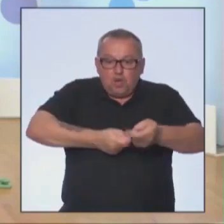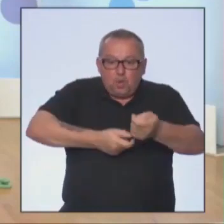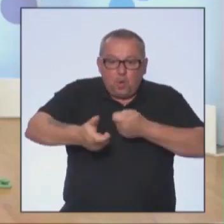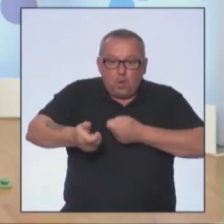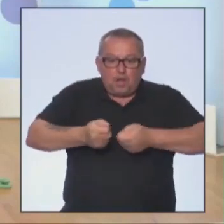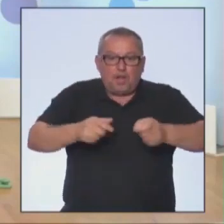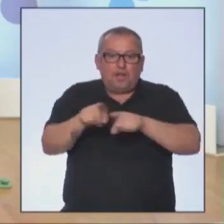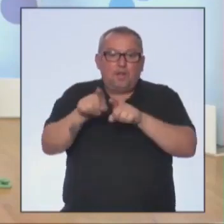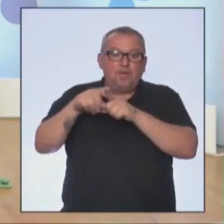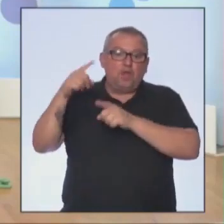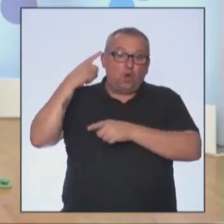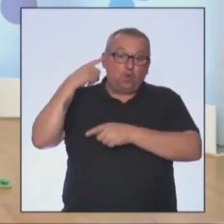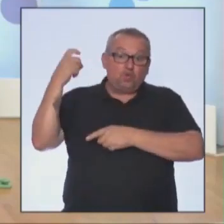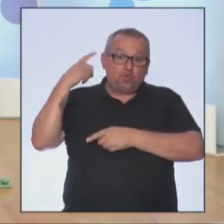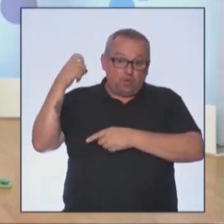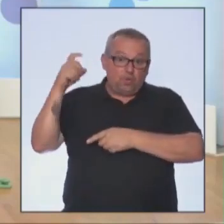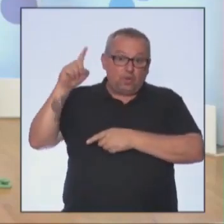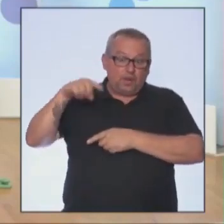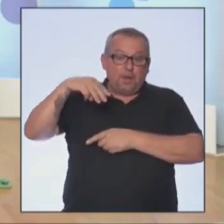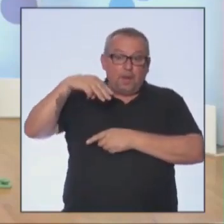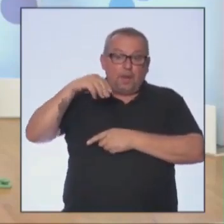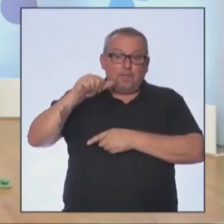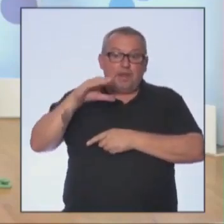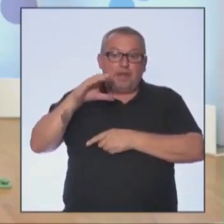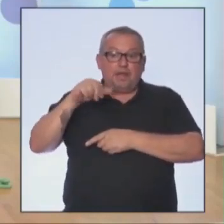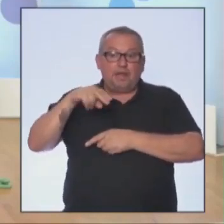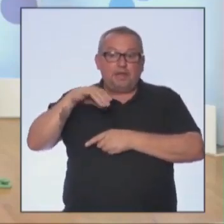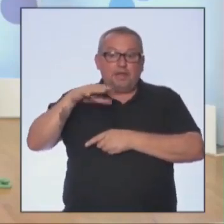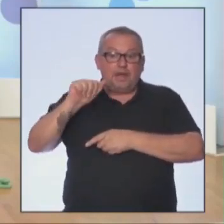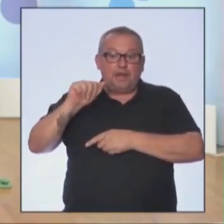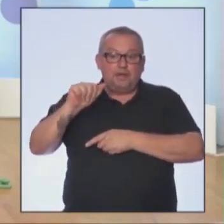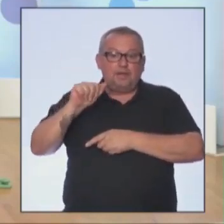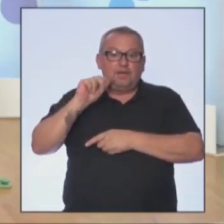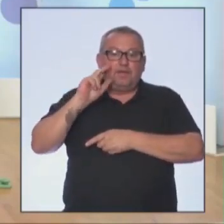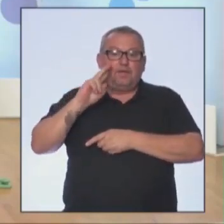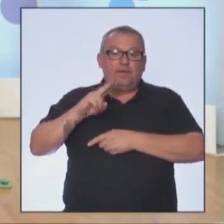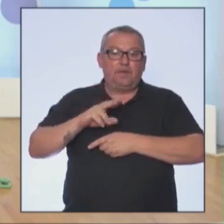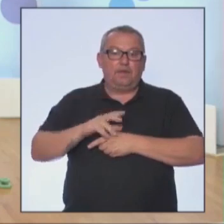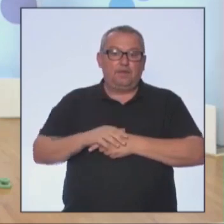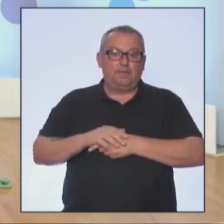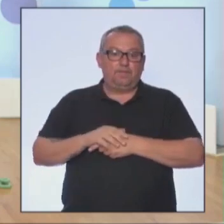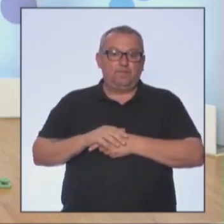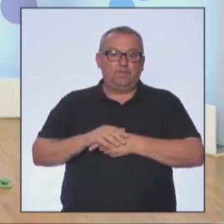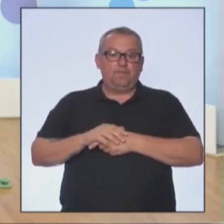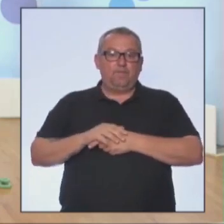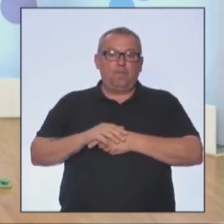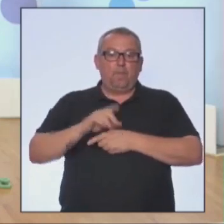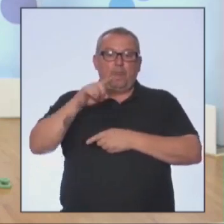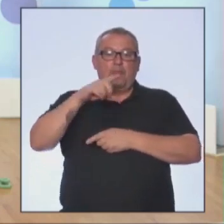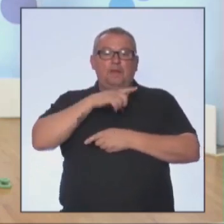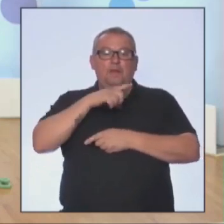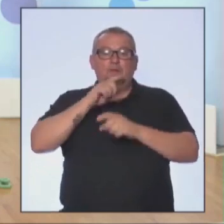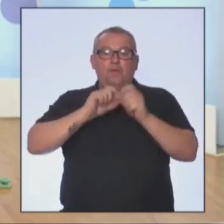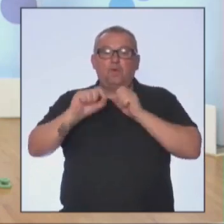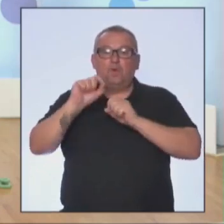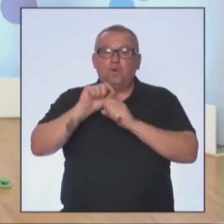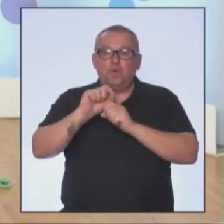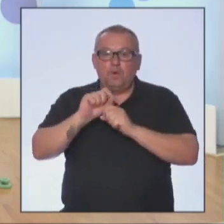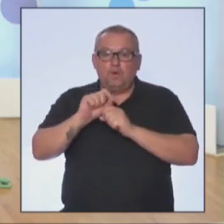O som é uma onda mecânica, ele se propaga através do ar. Mostra aí pra gente. Vamos lá, então. Aqui nós temos o